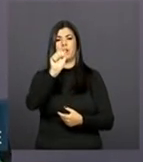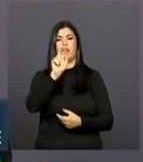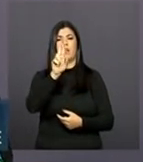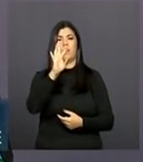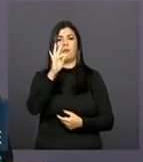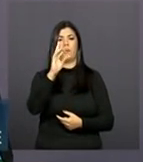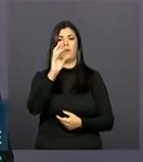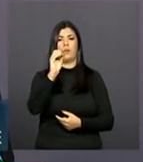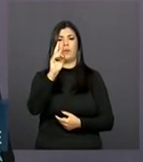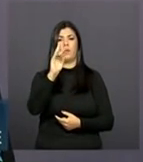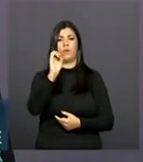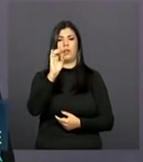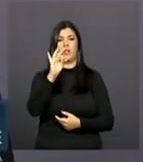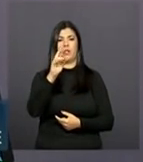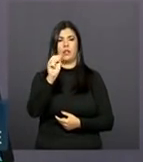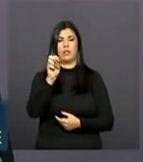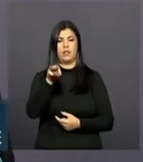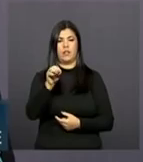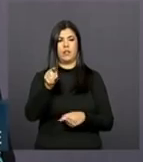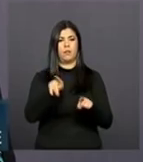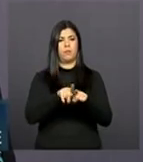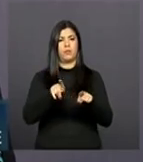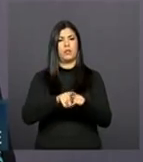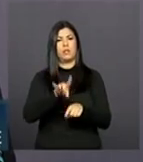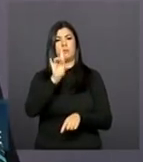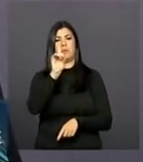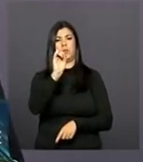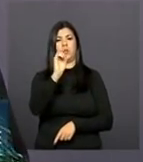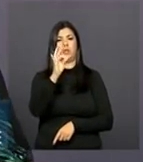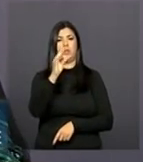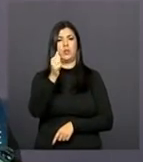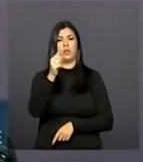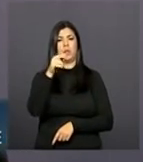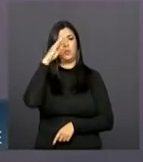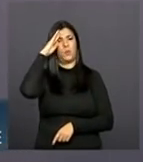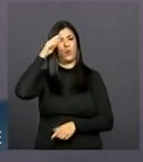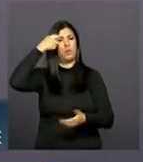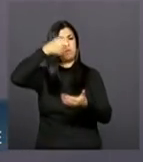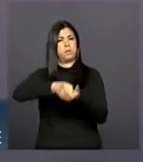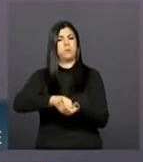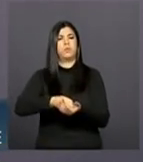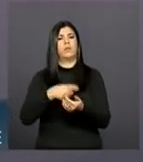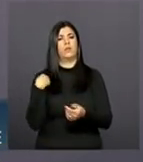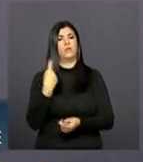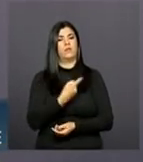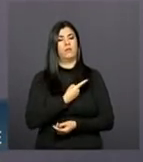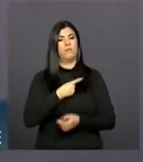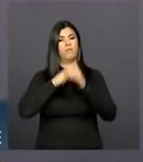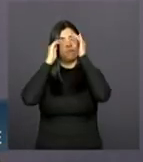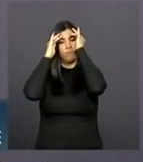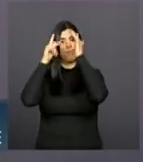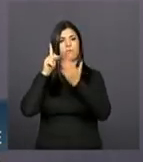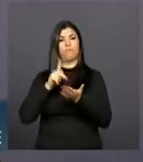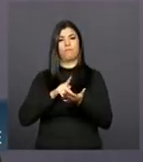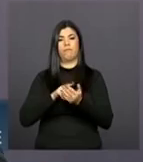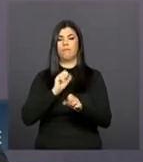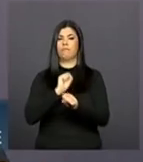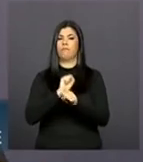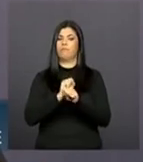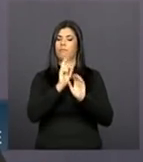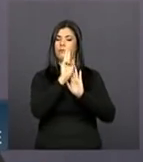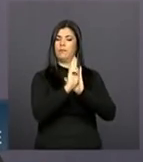ditaduras de qualquer espécie nós que acreditamos na verdade Esperamos que esse